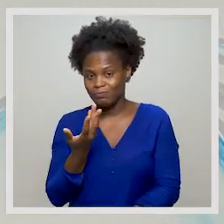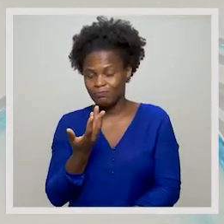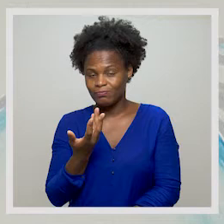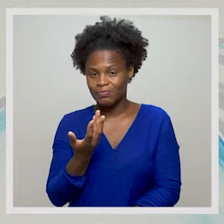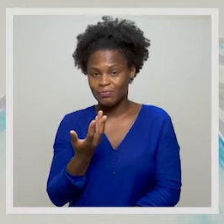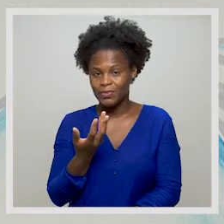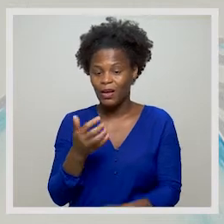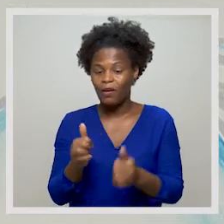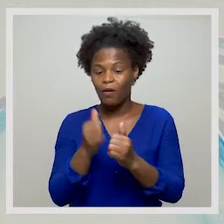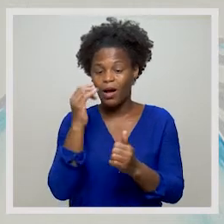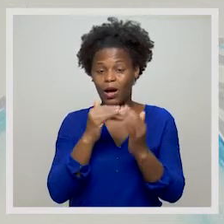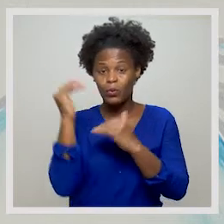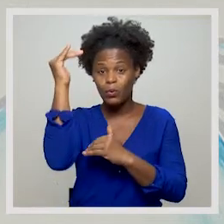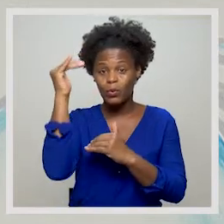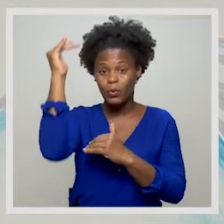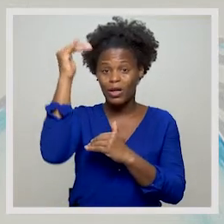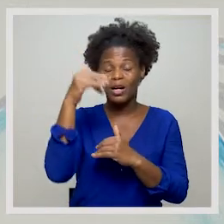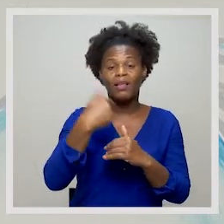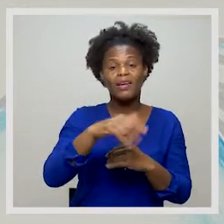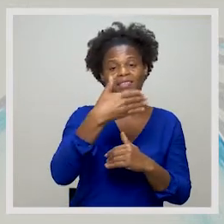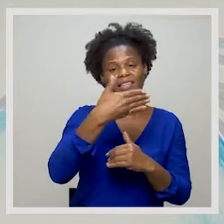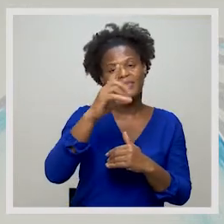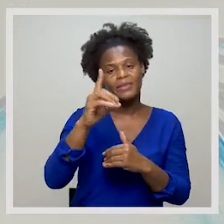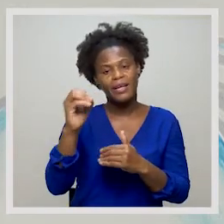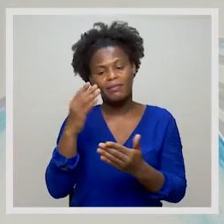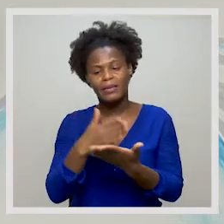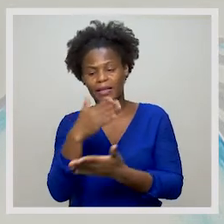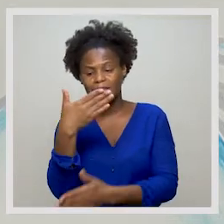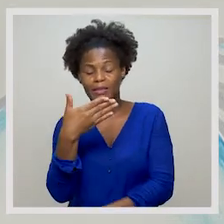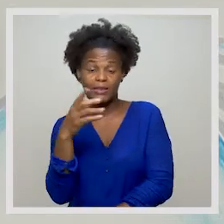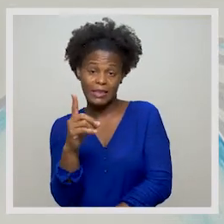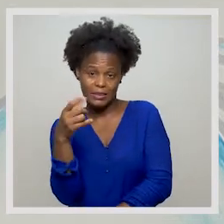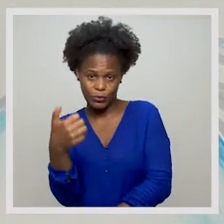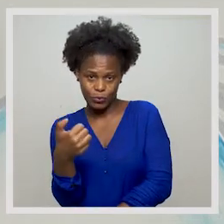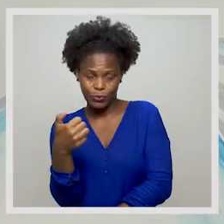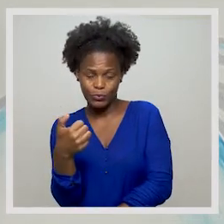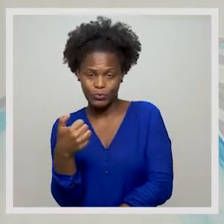alunos com altura compreendida entre 160 a 65.